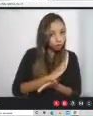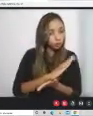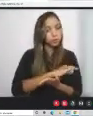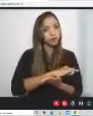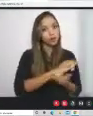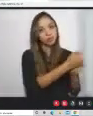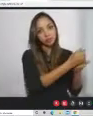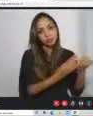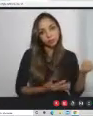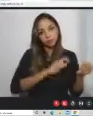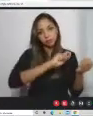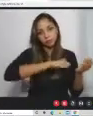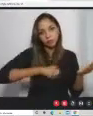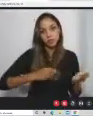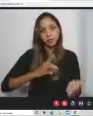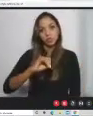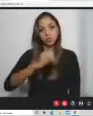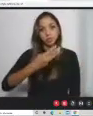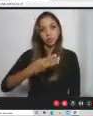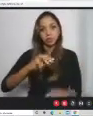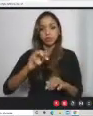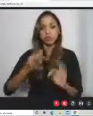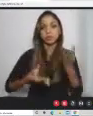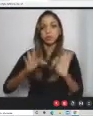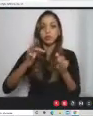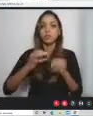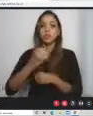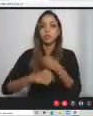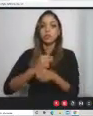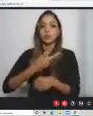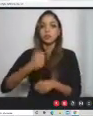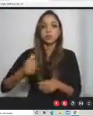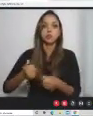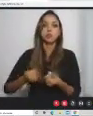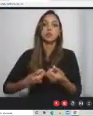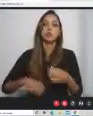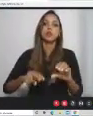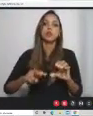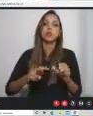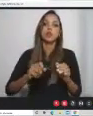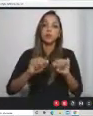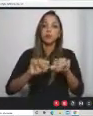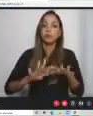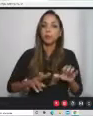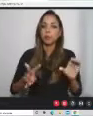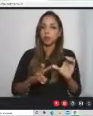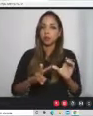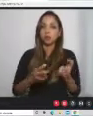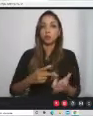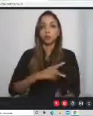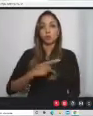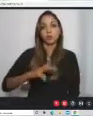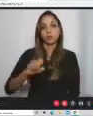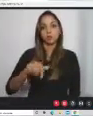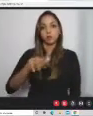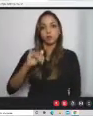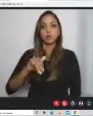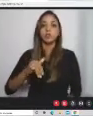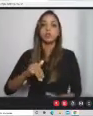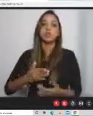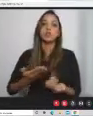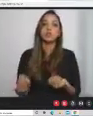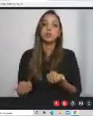3 de fevereiro de 2021, plenário Dr. Mário Medeiros, presidente Wolney França, primeiro vice-presidente